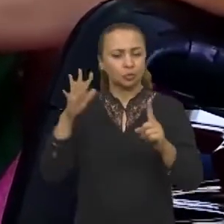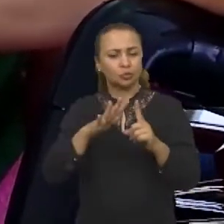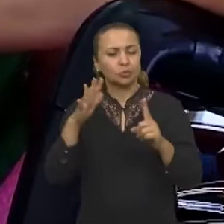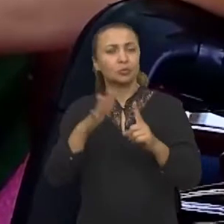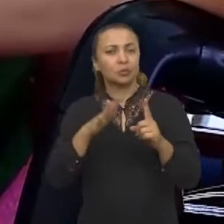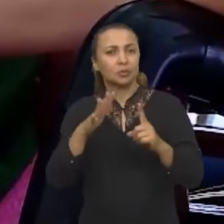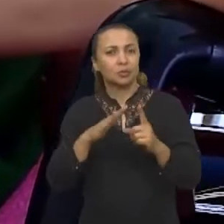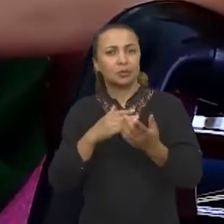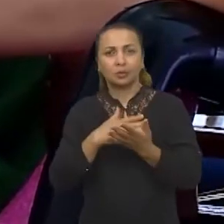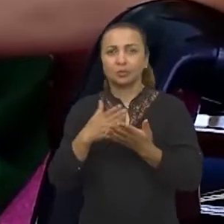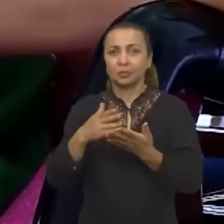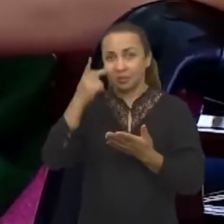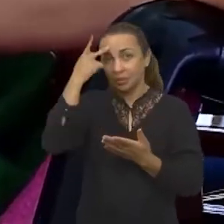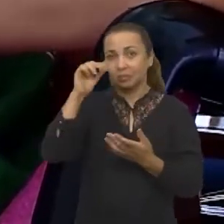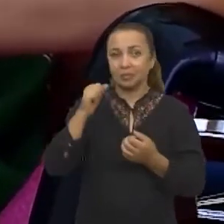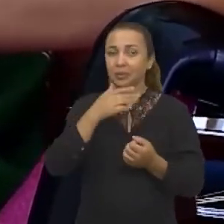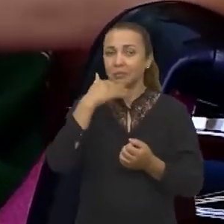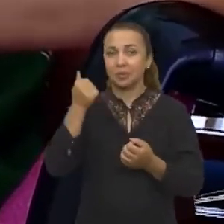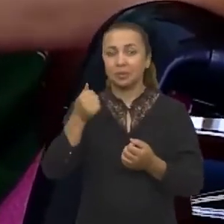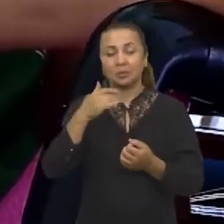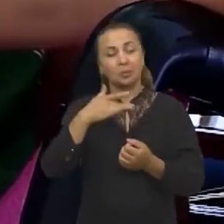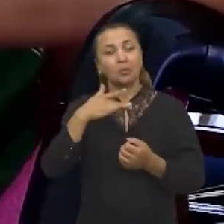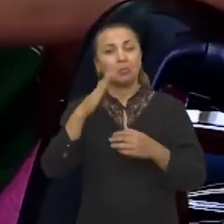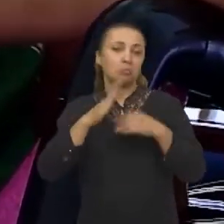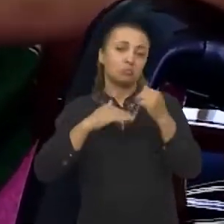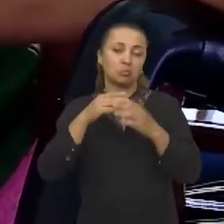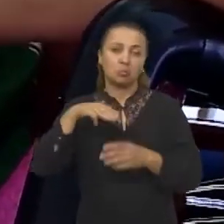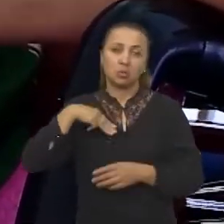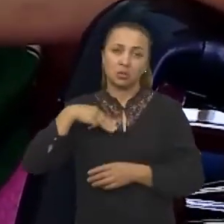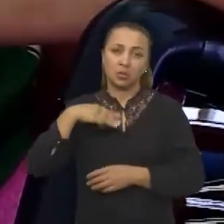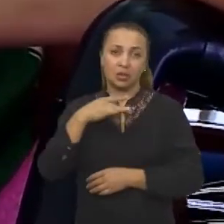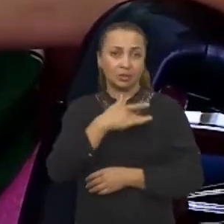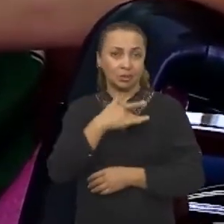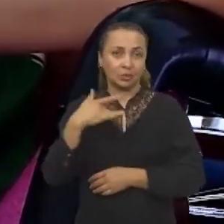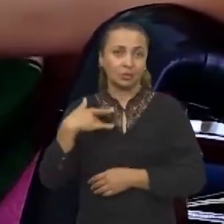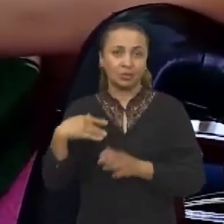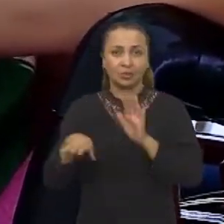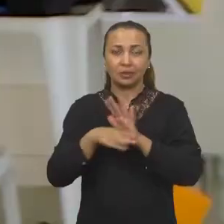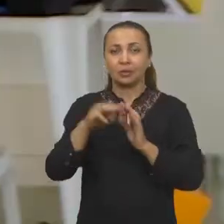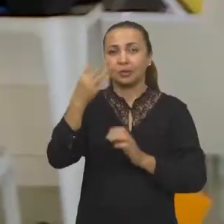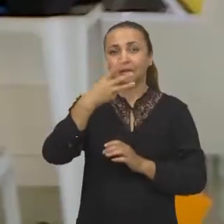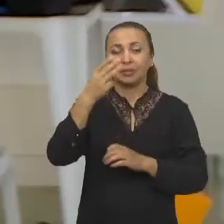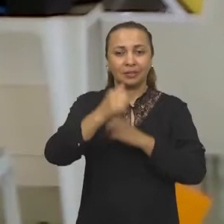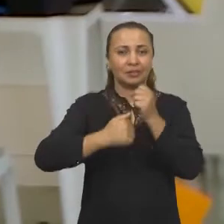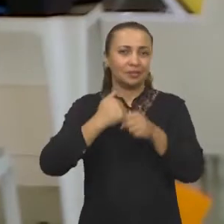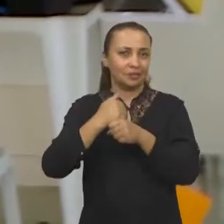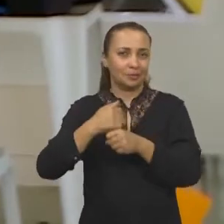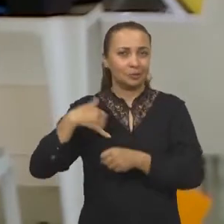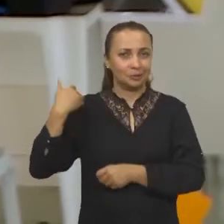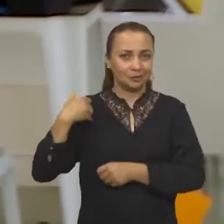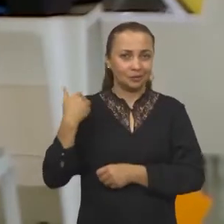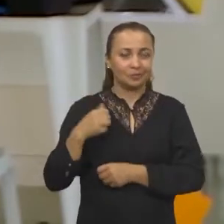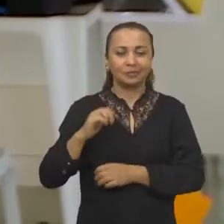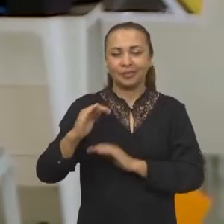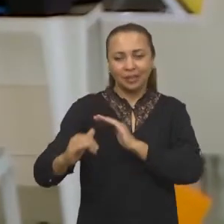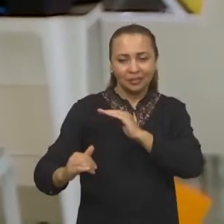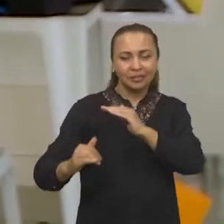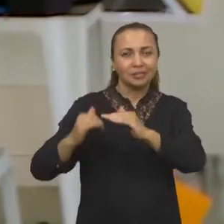serviço de estimulação precoce, porque é o que é preconizado pelo Ministério da Saúde até os 3 anos, e essas crianças